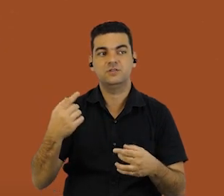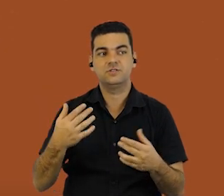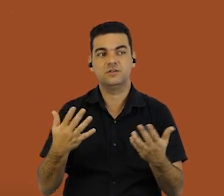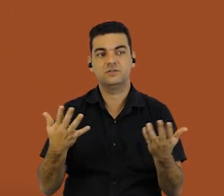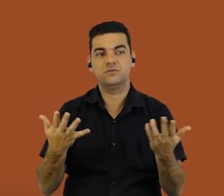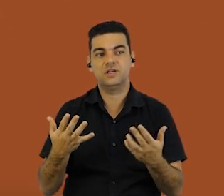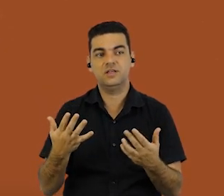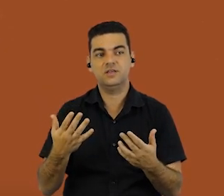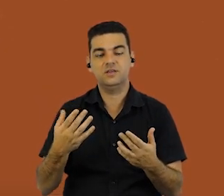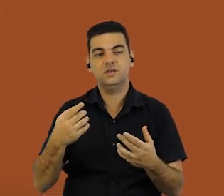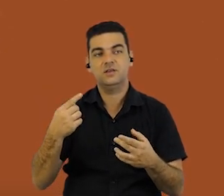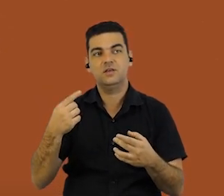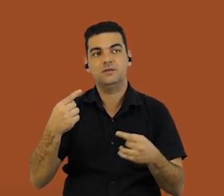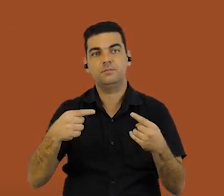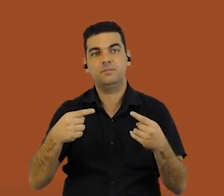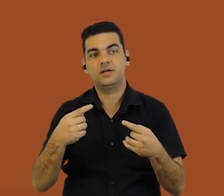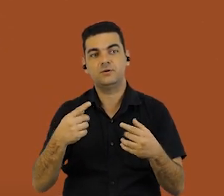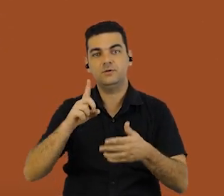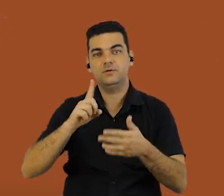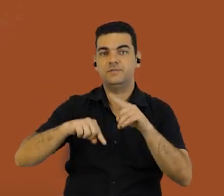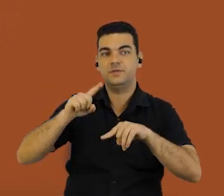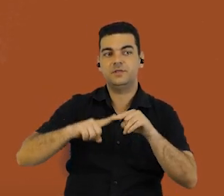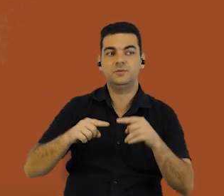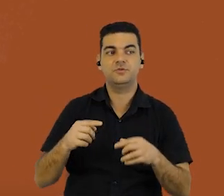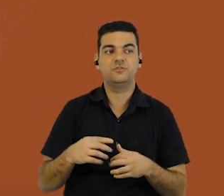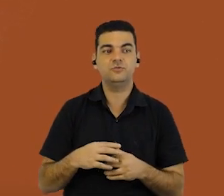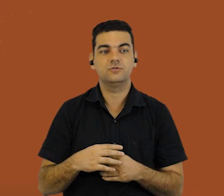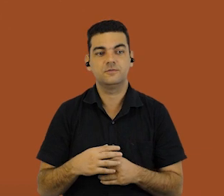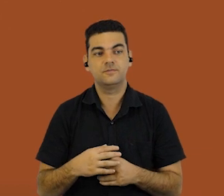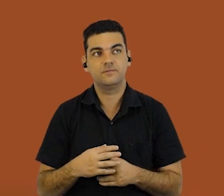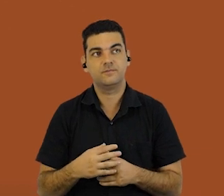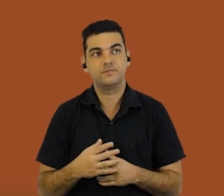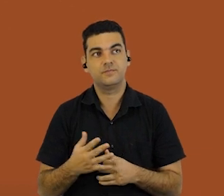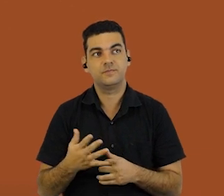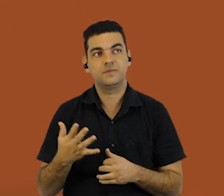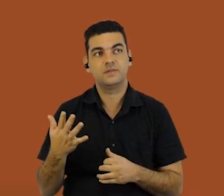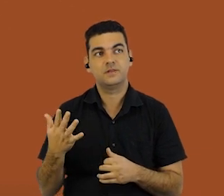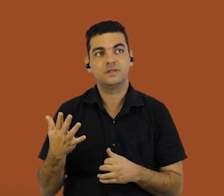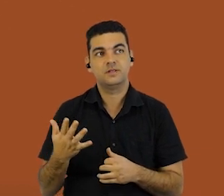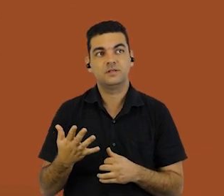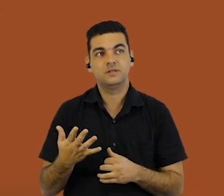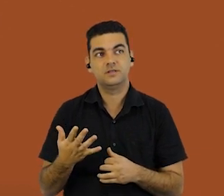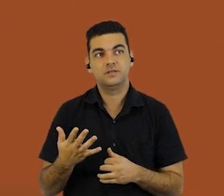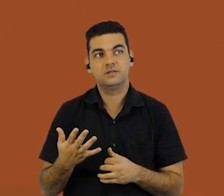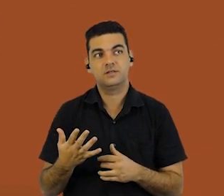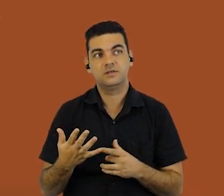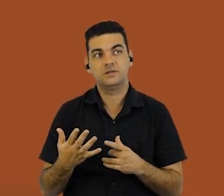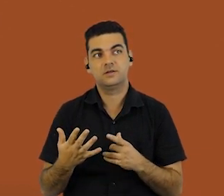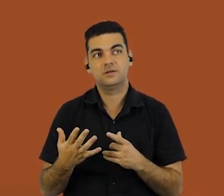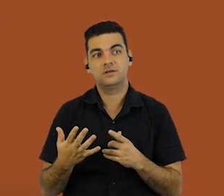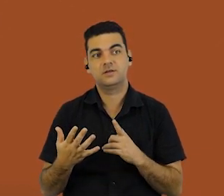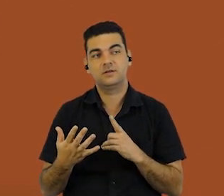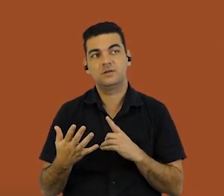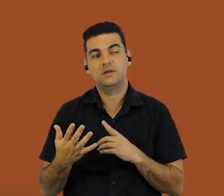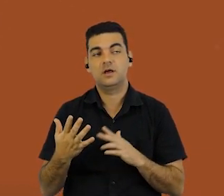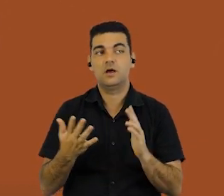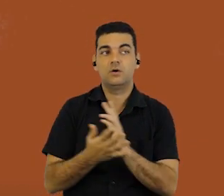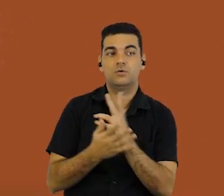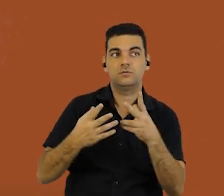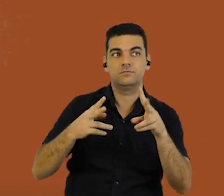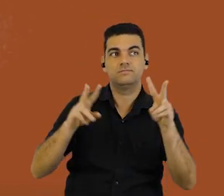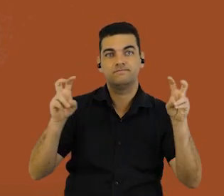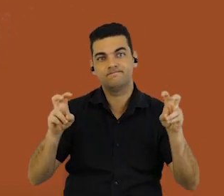à sala de aula, então sempre tem materiais. Você tem Infelizmente, tem